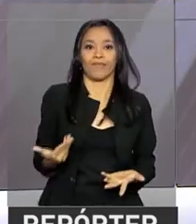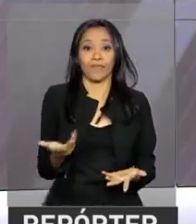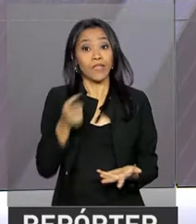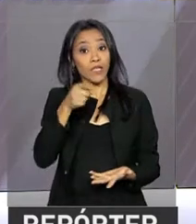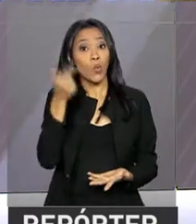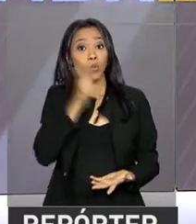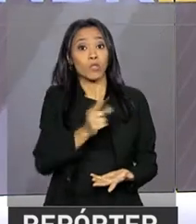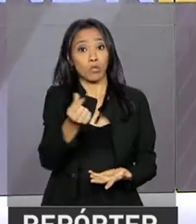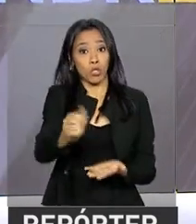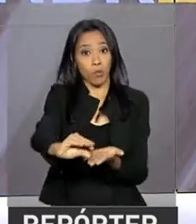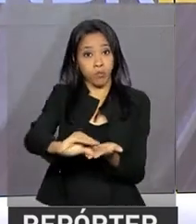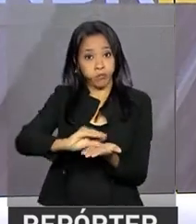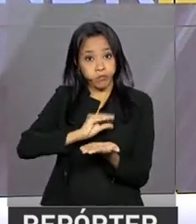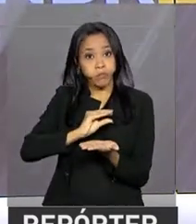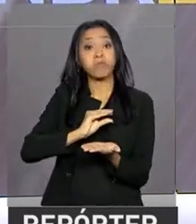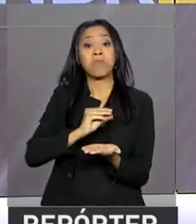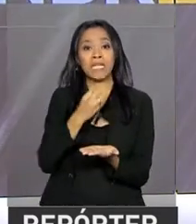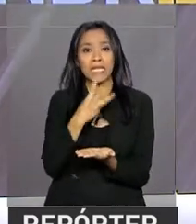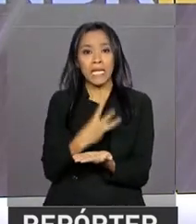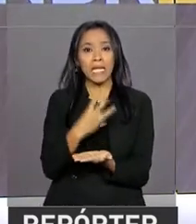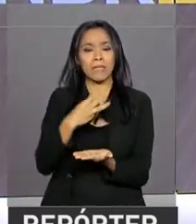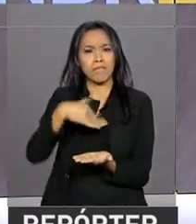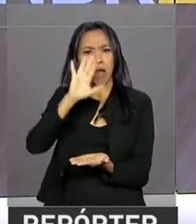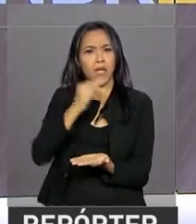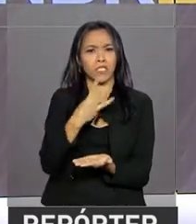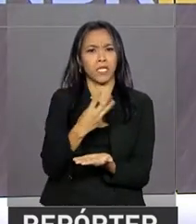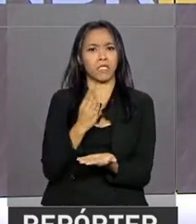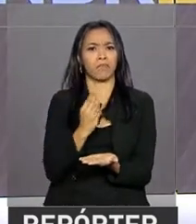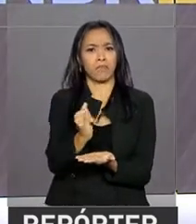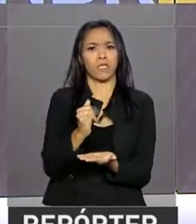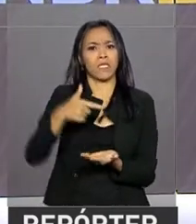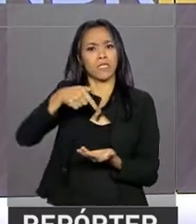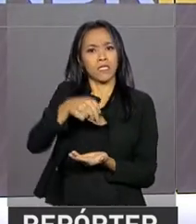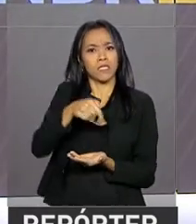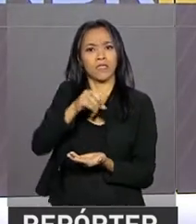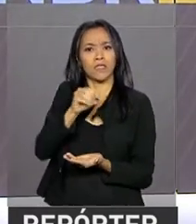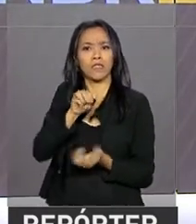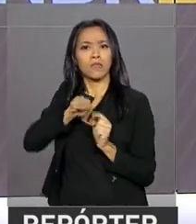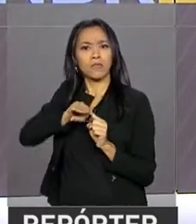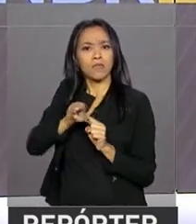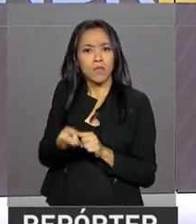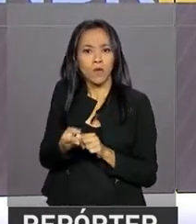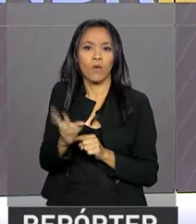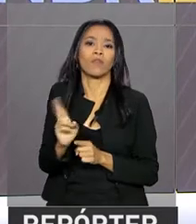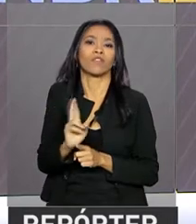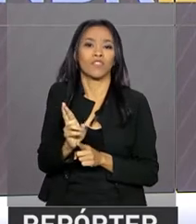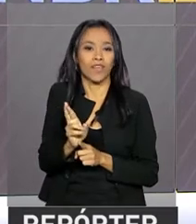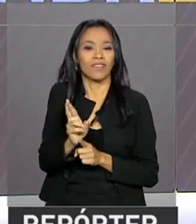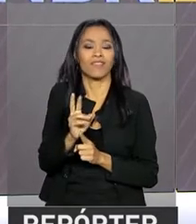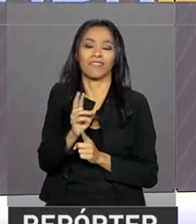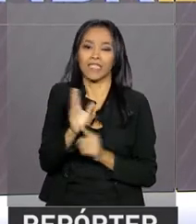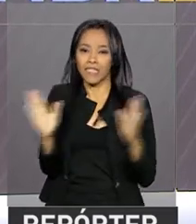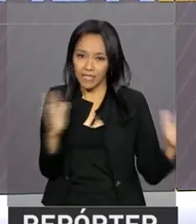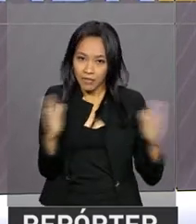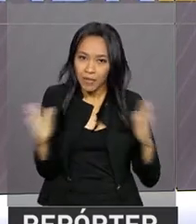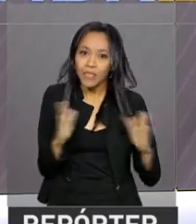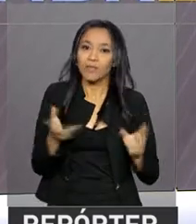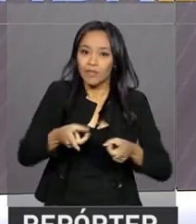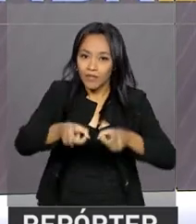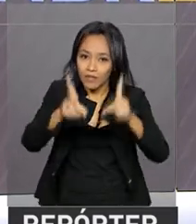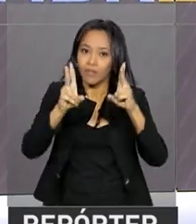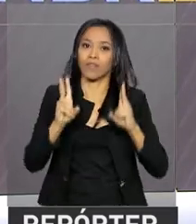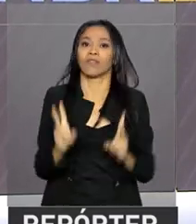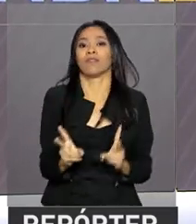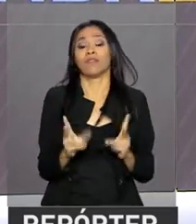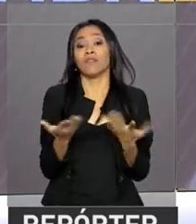uma arrecadação de mais de 3 bilhões e 700 milhões de reais em todo o período de concessão.